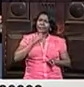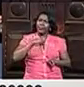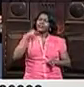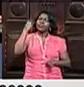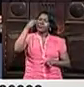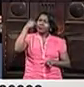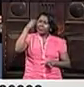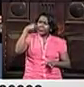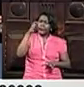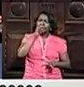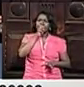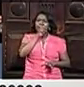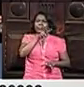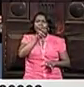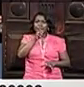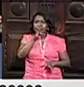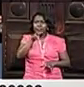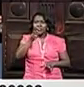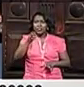de ver